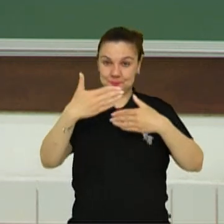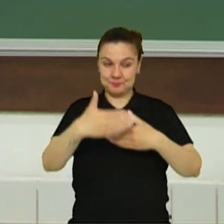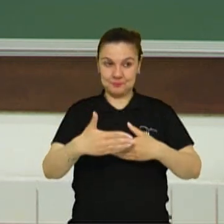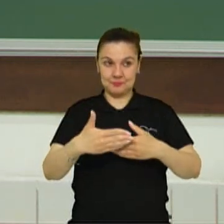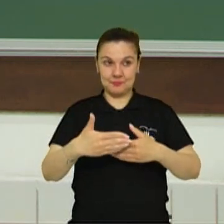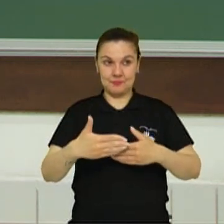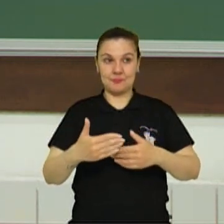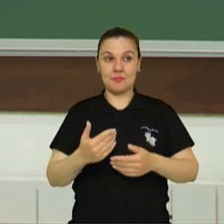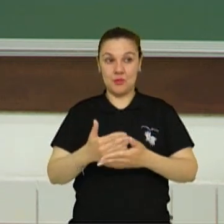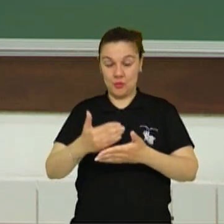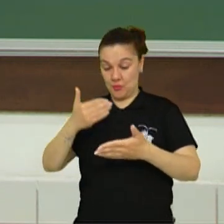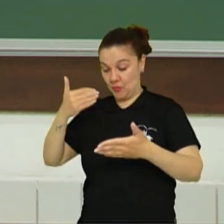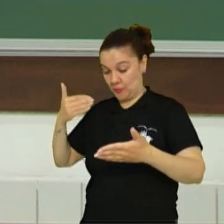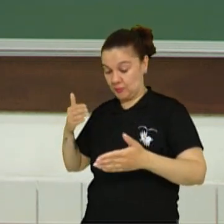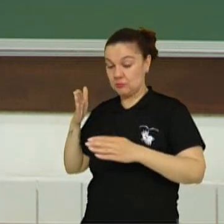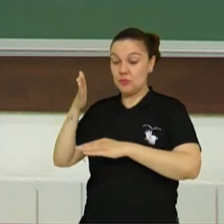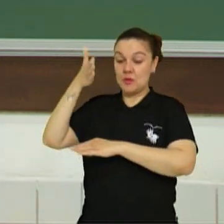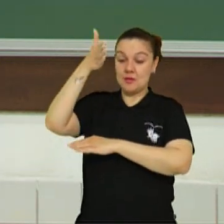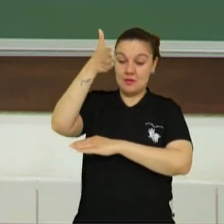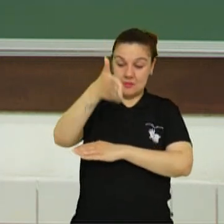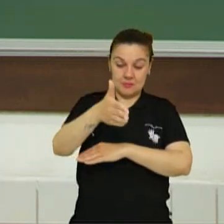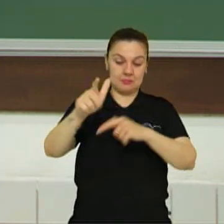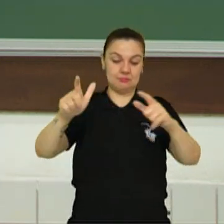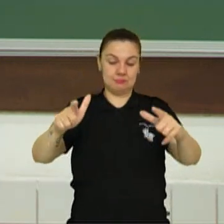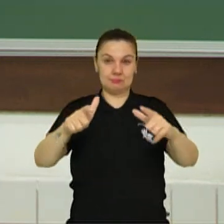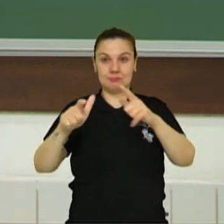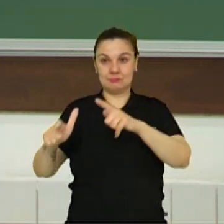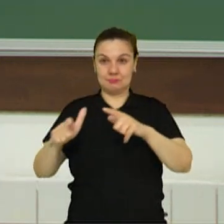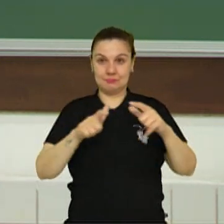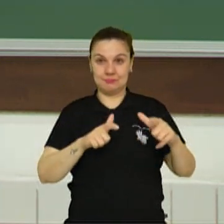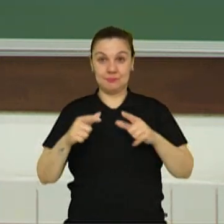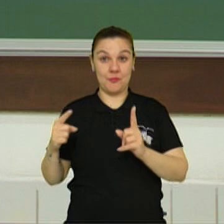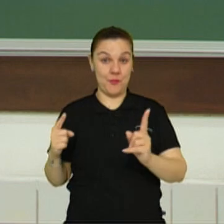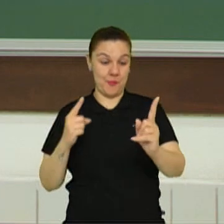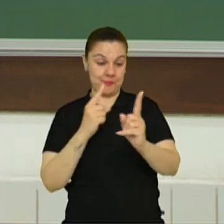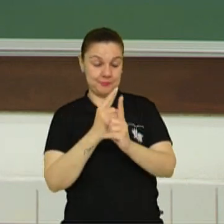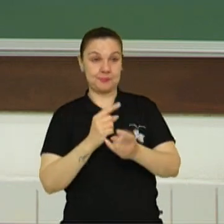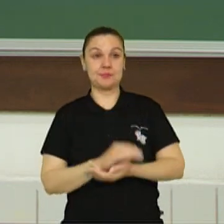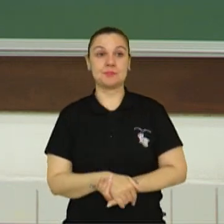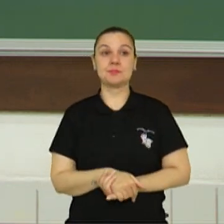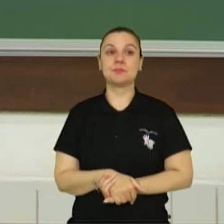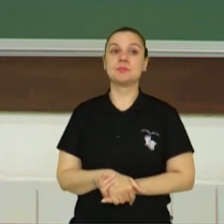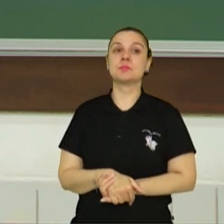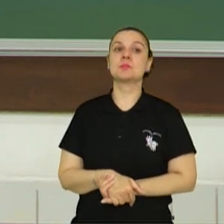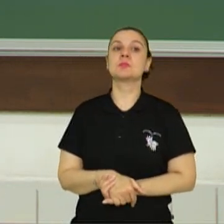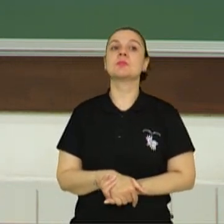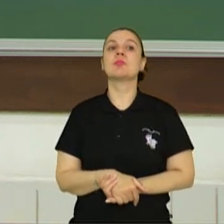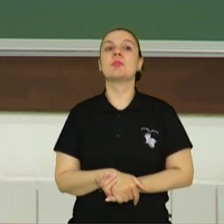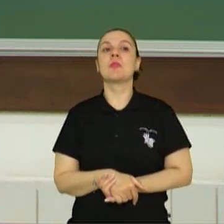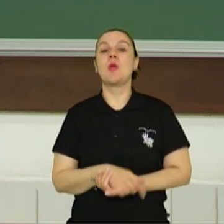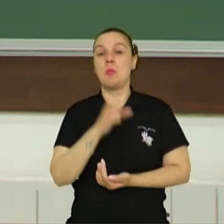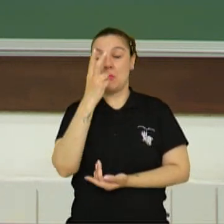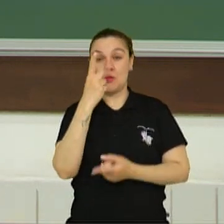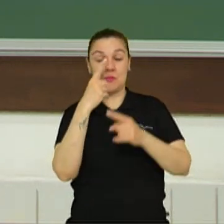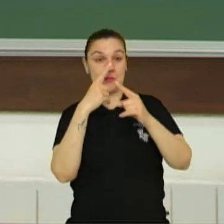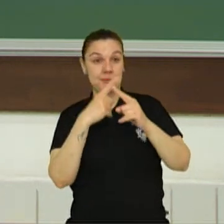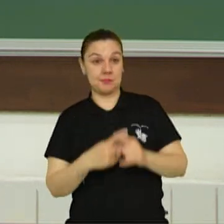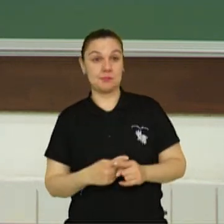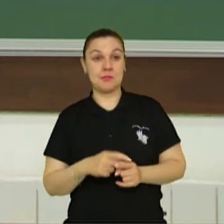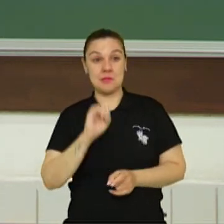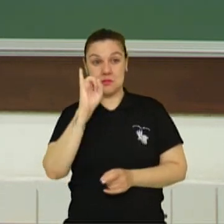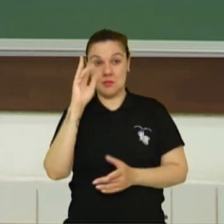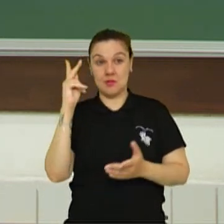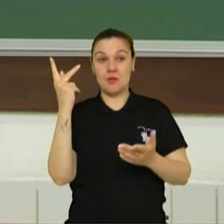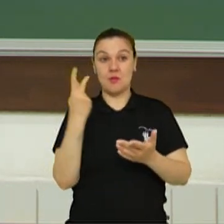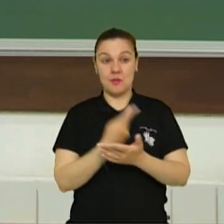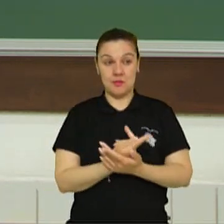que sacar lá do fundo e tenho que acertar o quadrante lá contrário de onde eu estiver sacando. Pode realizar 2 vezes, se errar